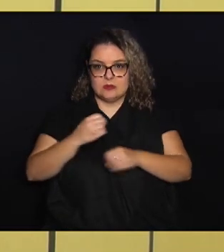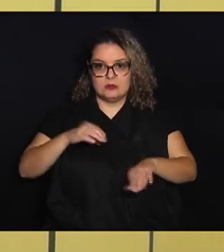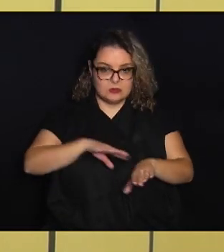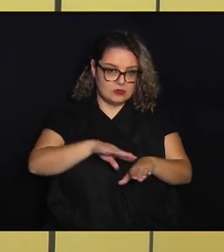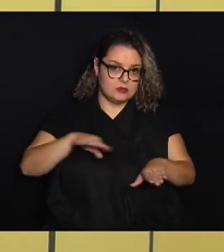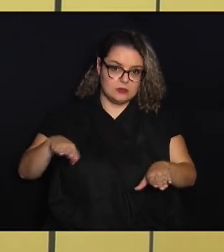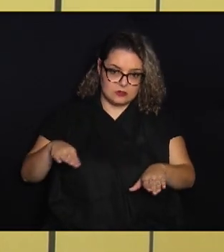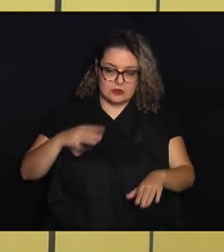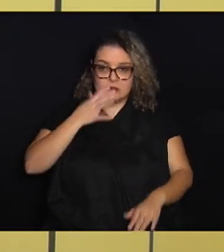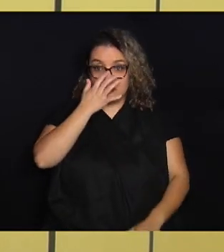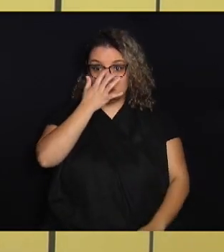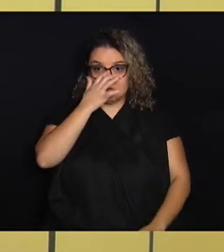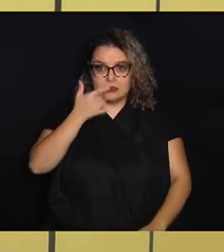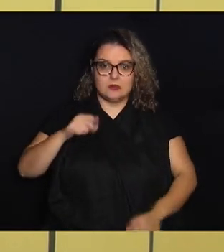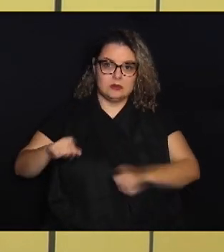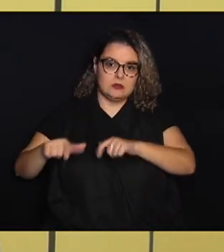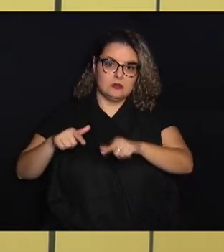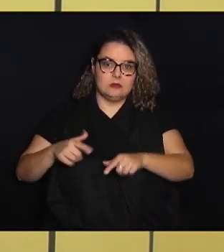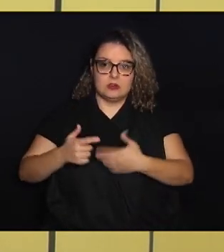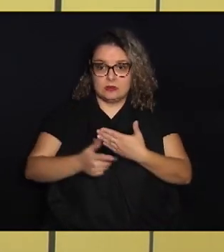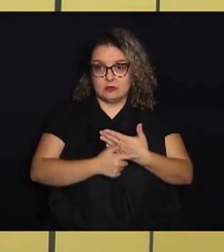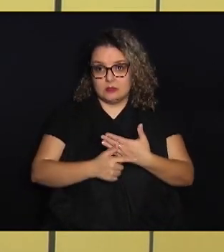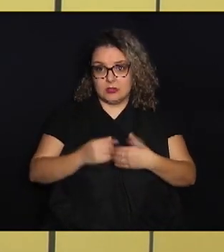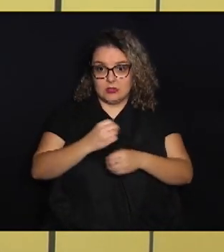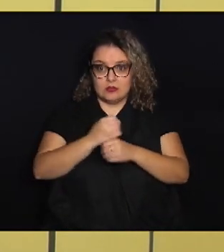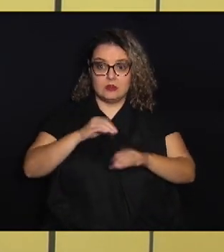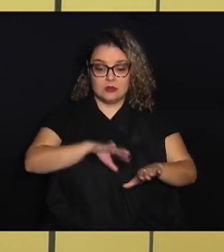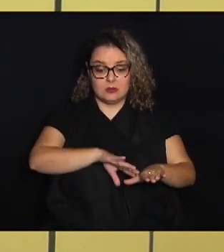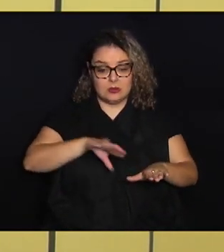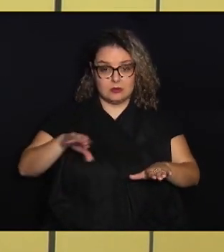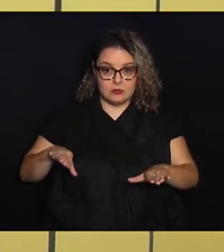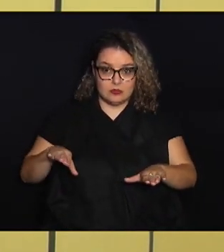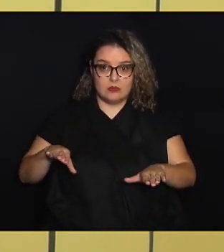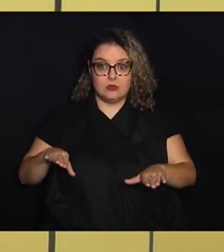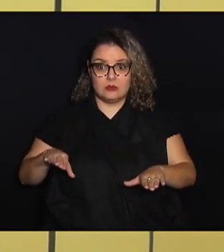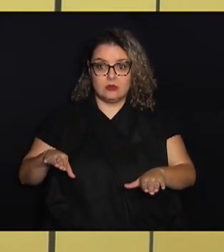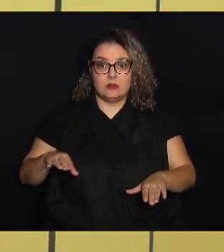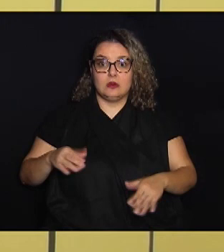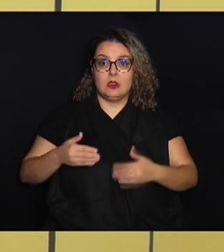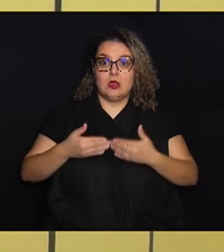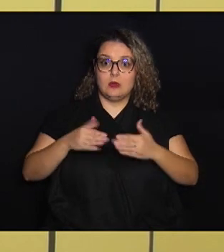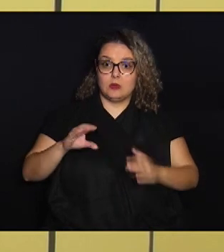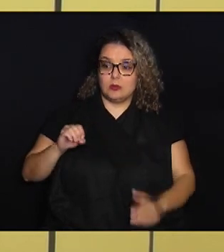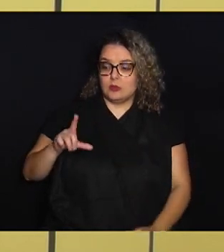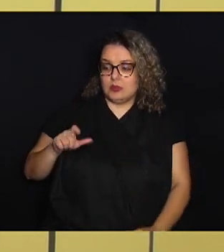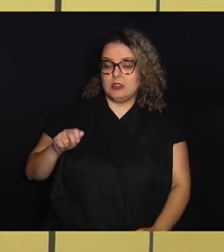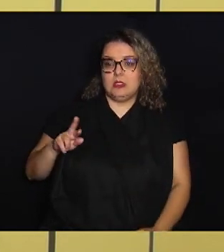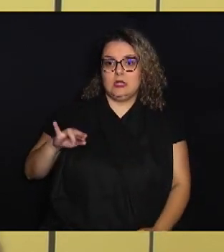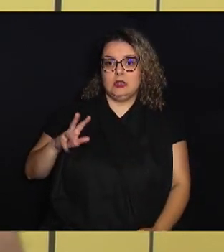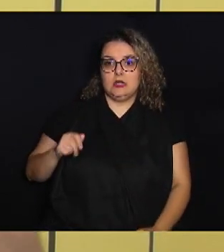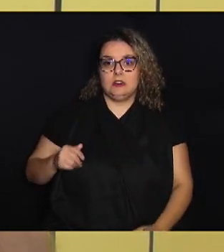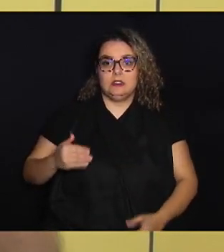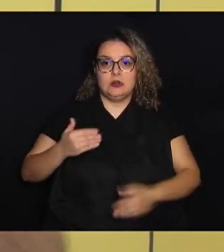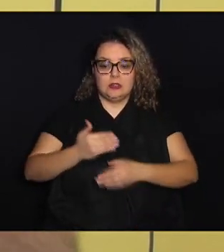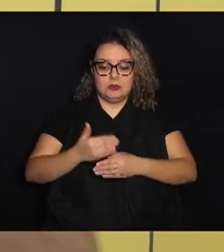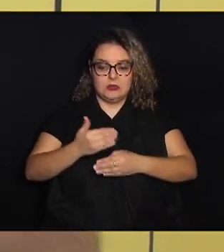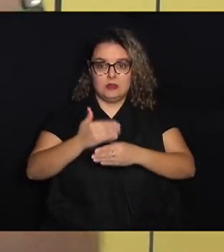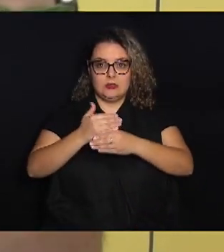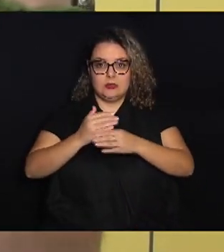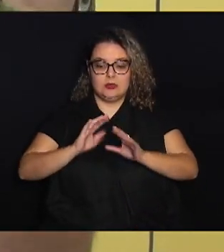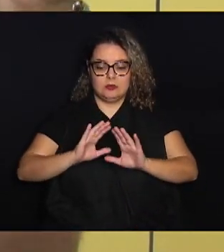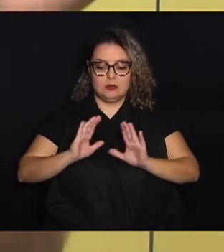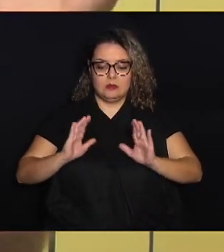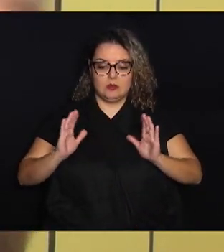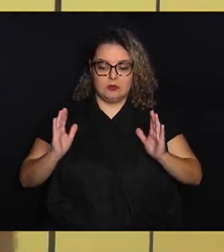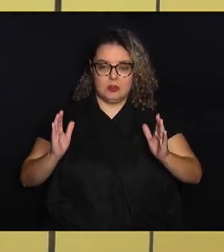cara que não tinha diploma, mas fazia o papel do engenheiro ali. Ele foi afastado, abriu uma olaria e depois forneceu os tijolos que